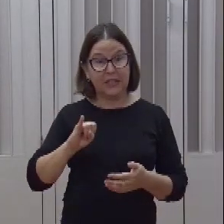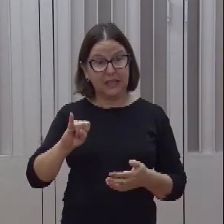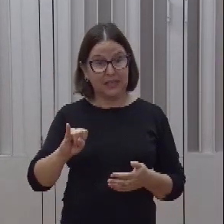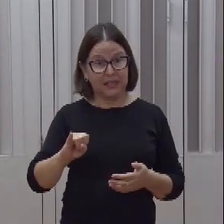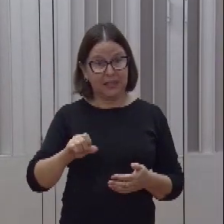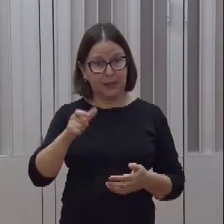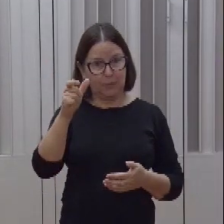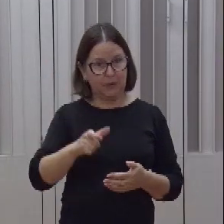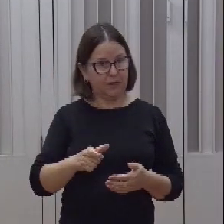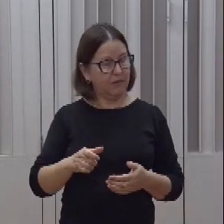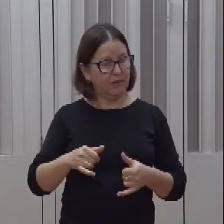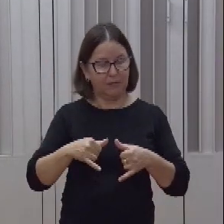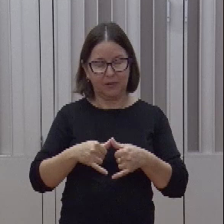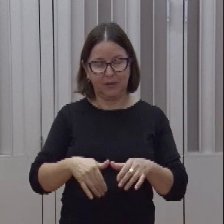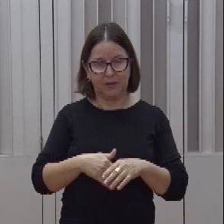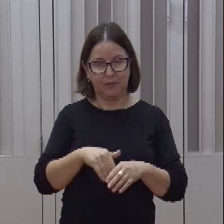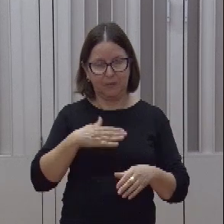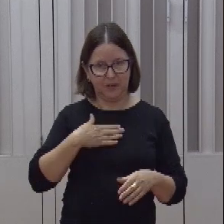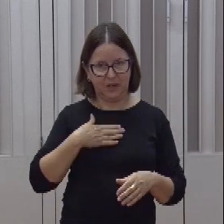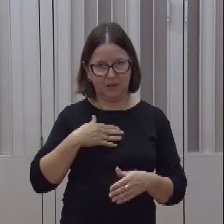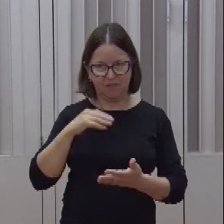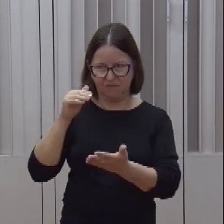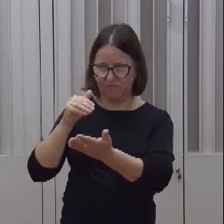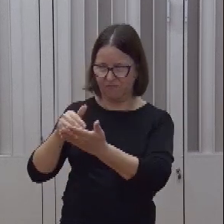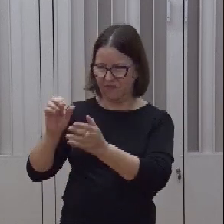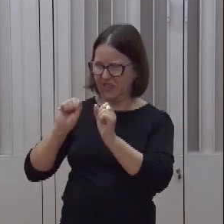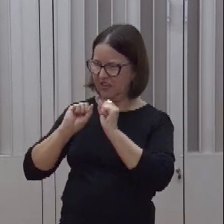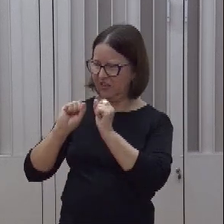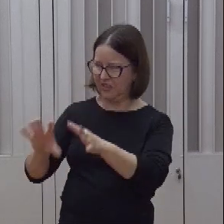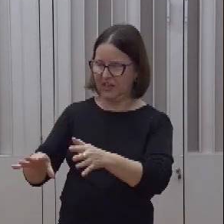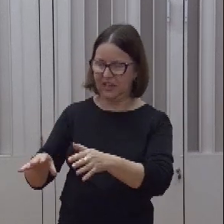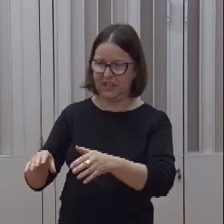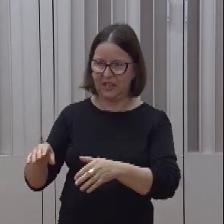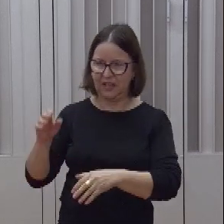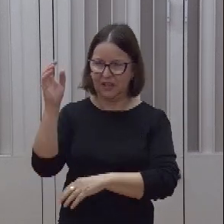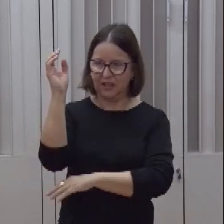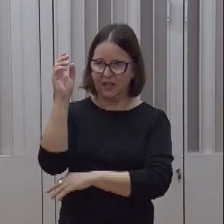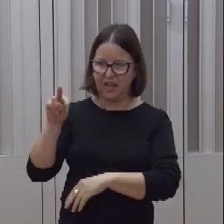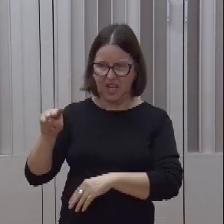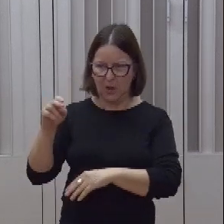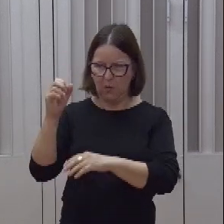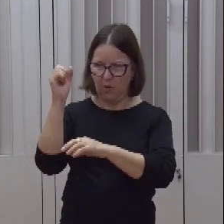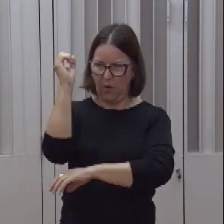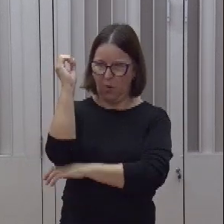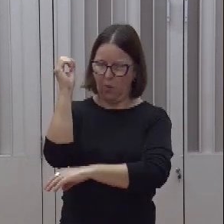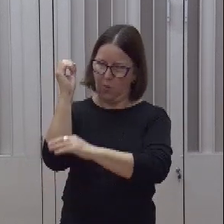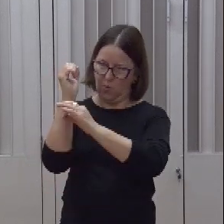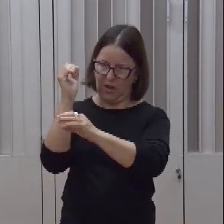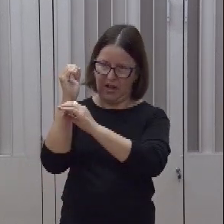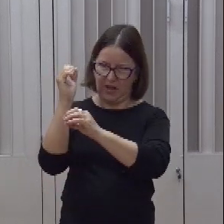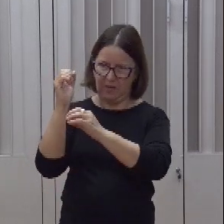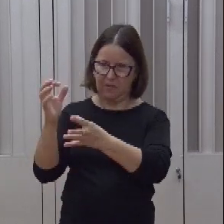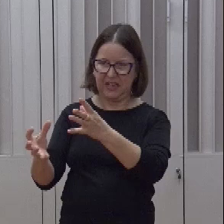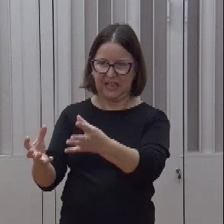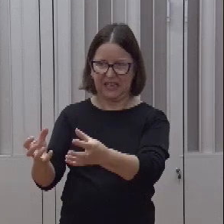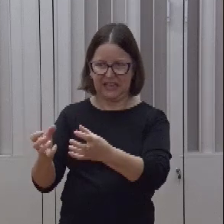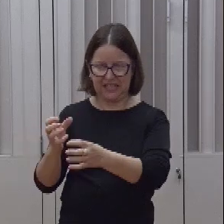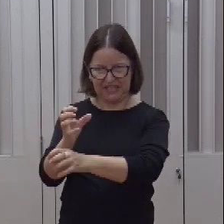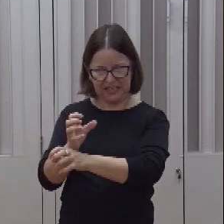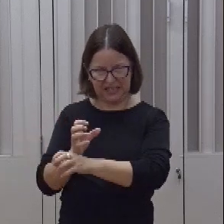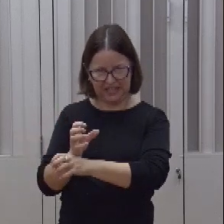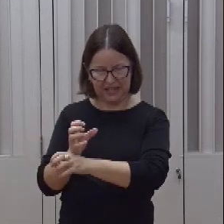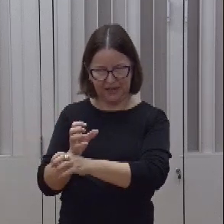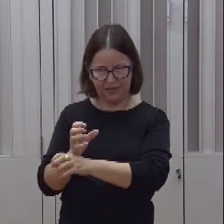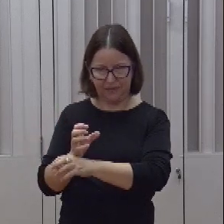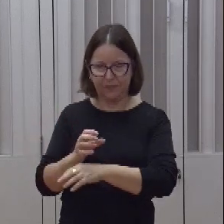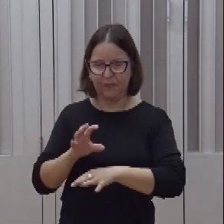não permanecer em mim, será lançado fora à semelhança do ramo, e secará. E o apanham, lançam no fogo